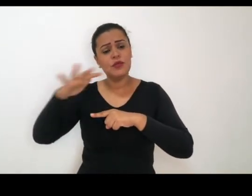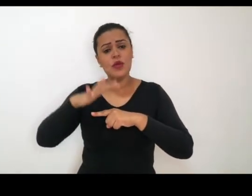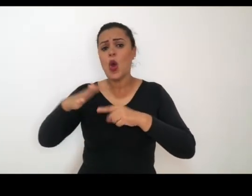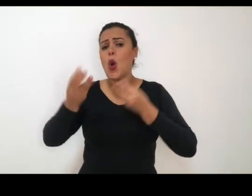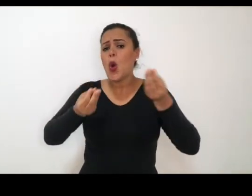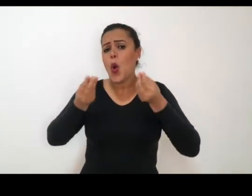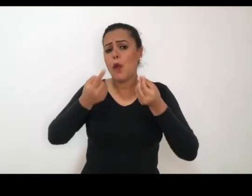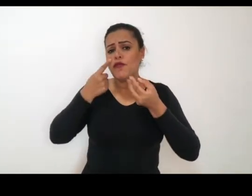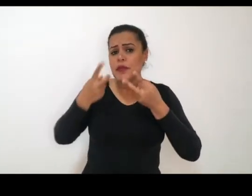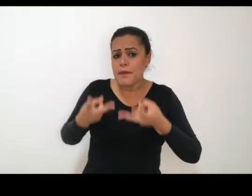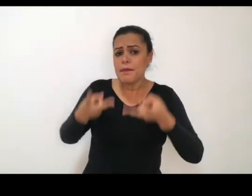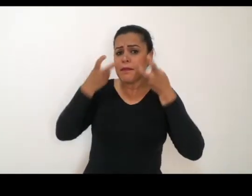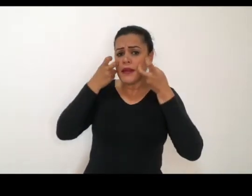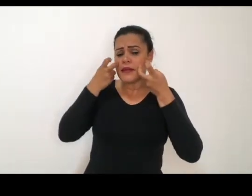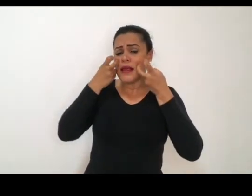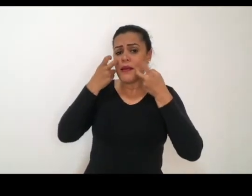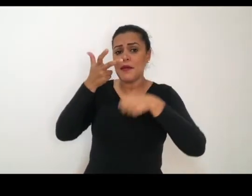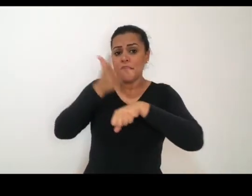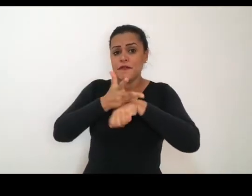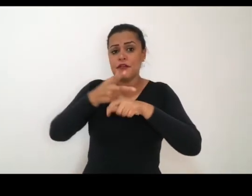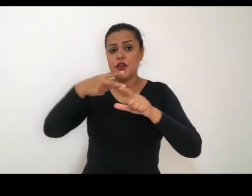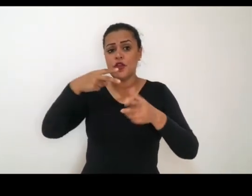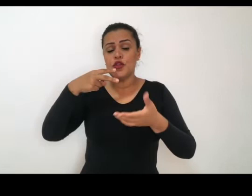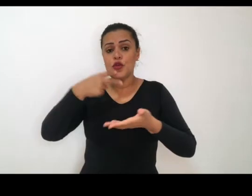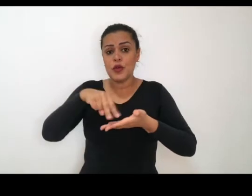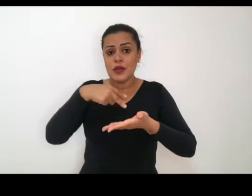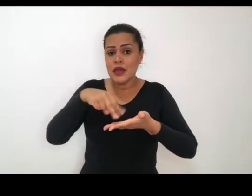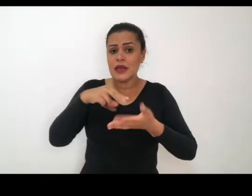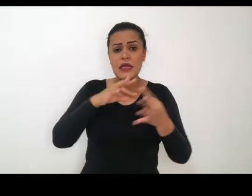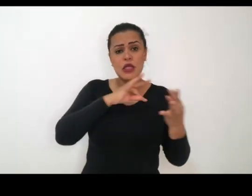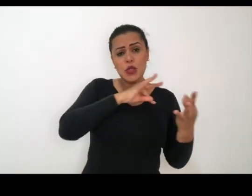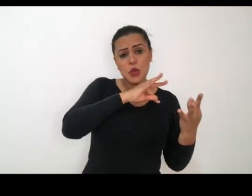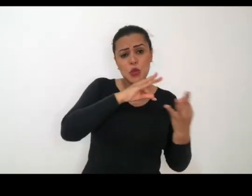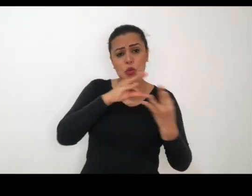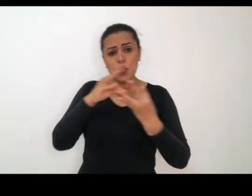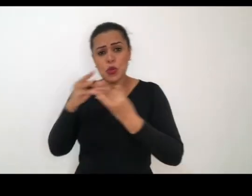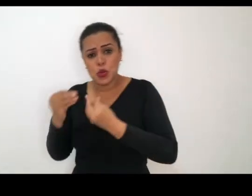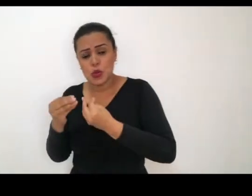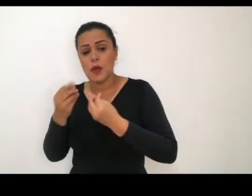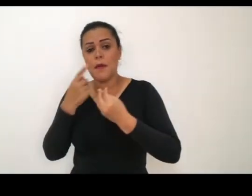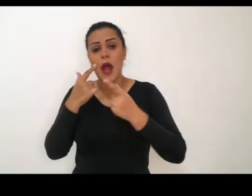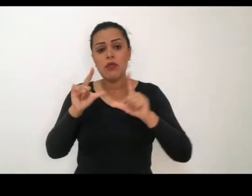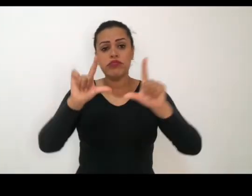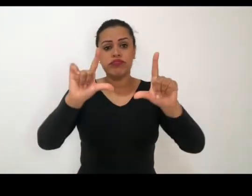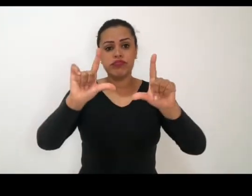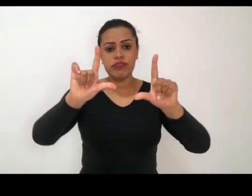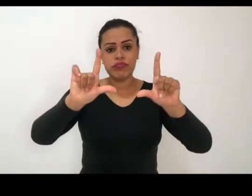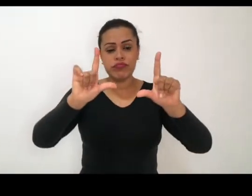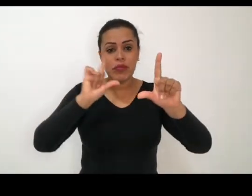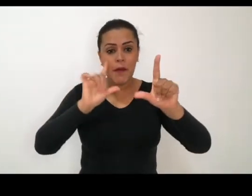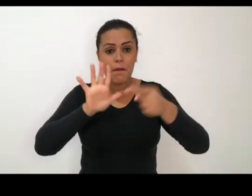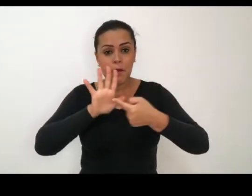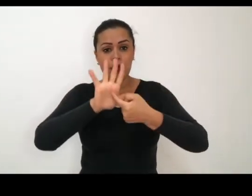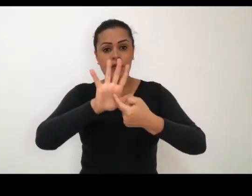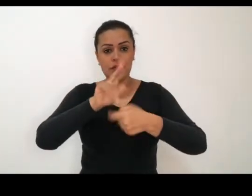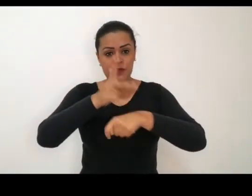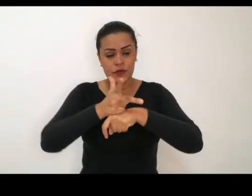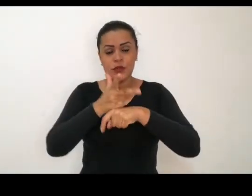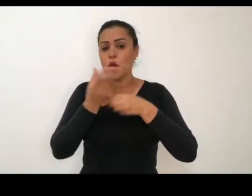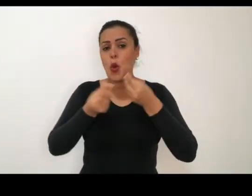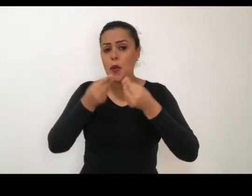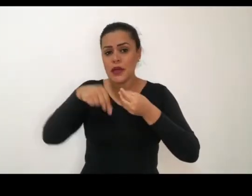os desdobramentos dessa relação com a tela, para além da videodança também, no país? Então, eu